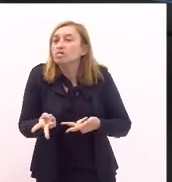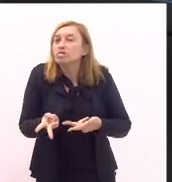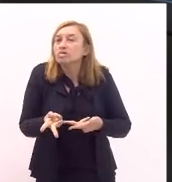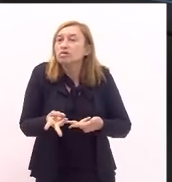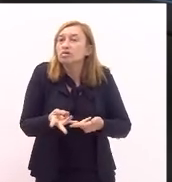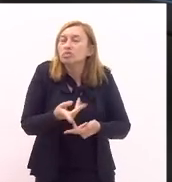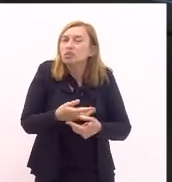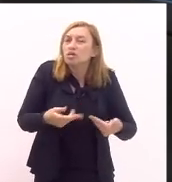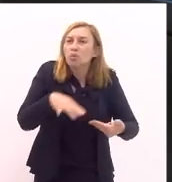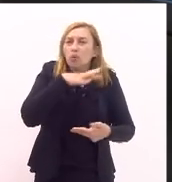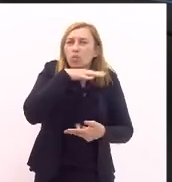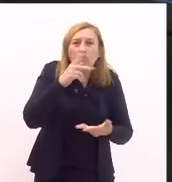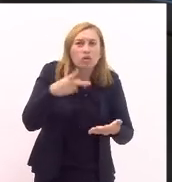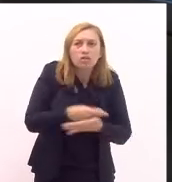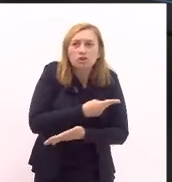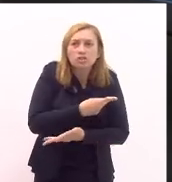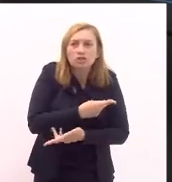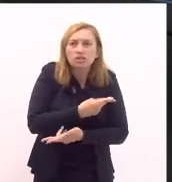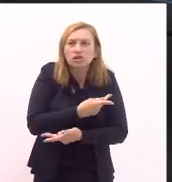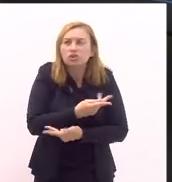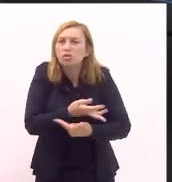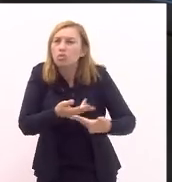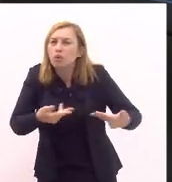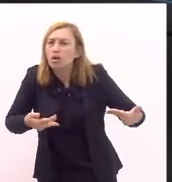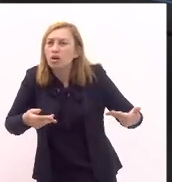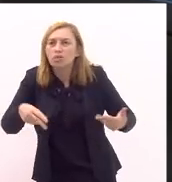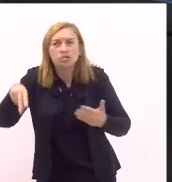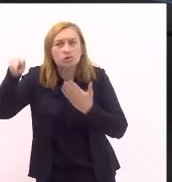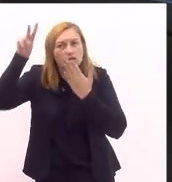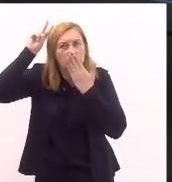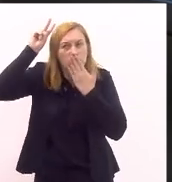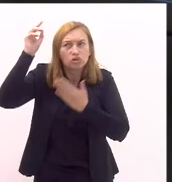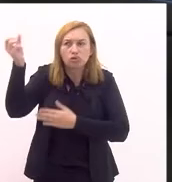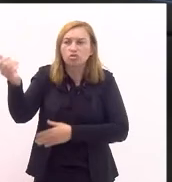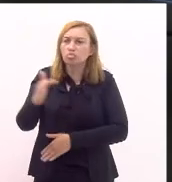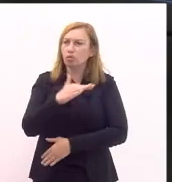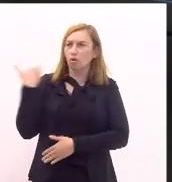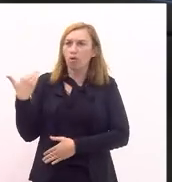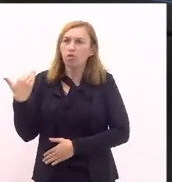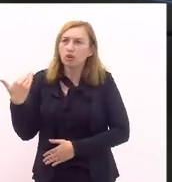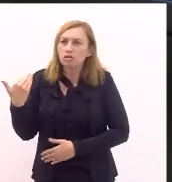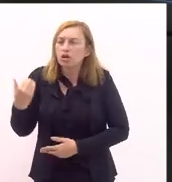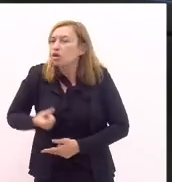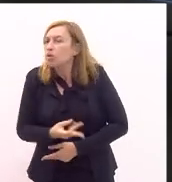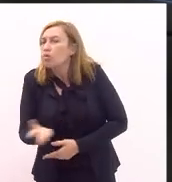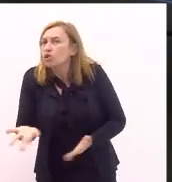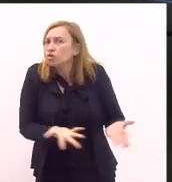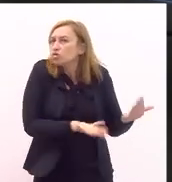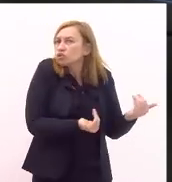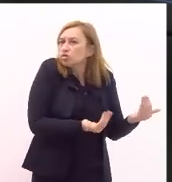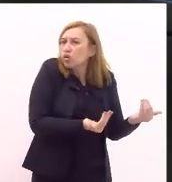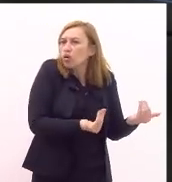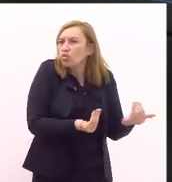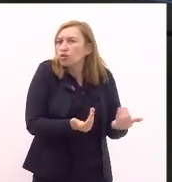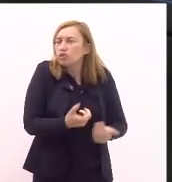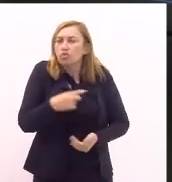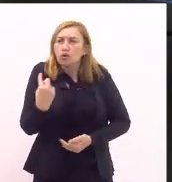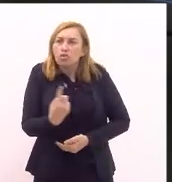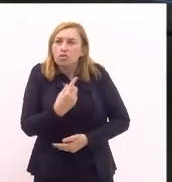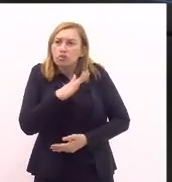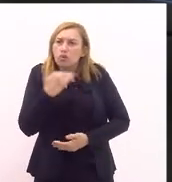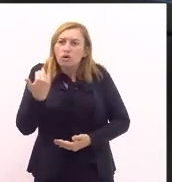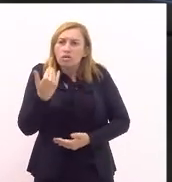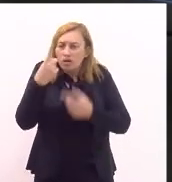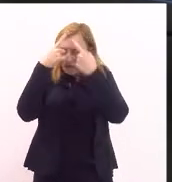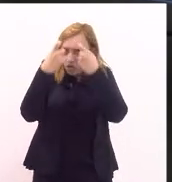tem acontecido quantos indígenas tem matado quantos Juventude nossa tem matado é